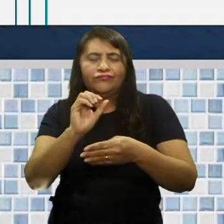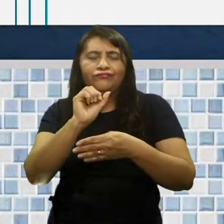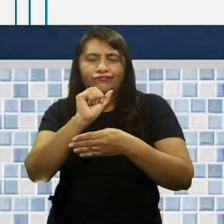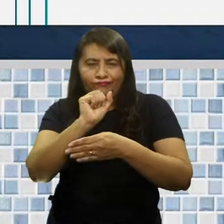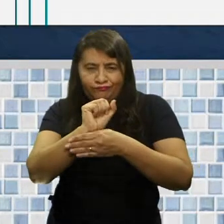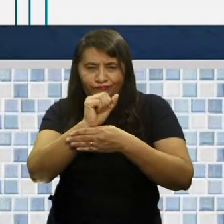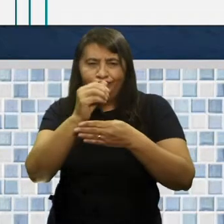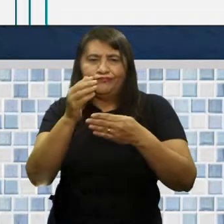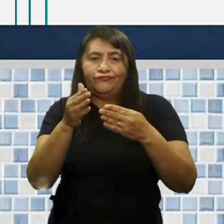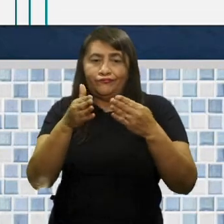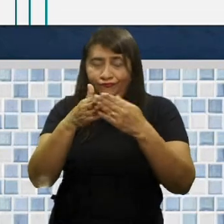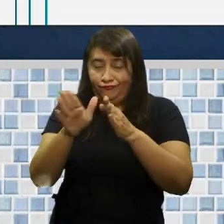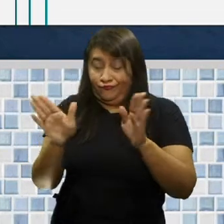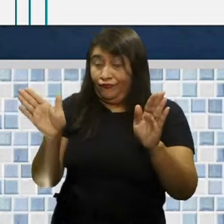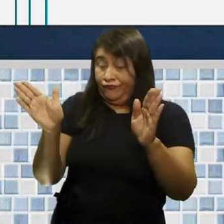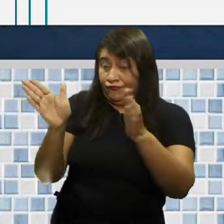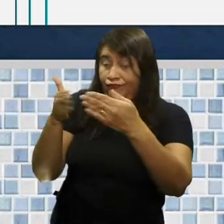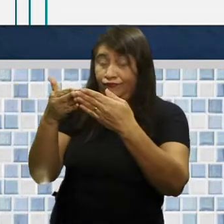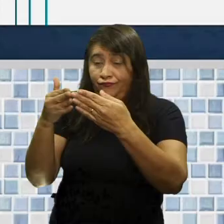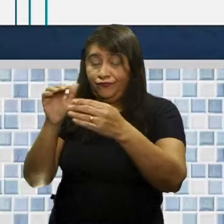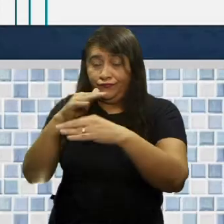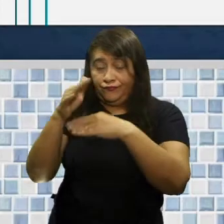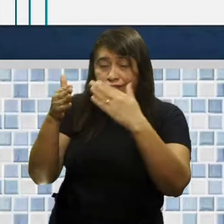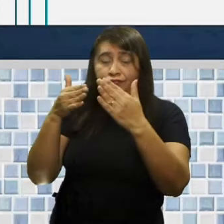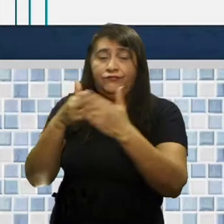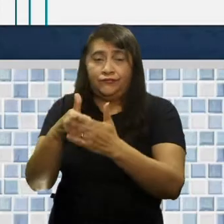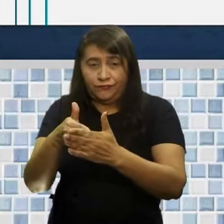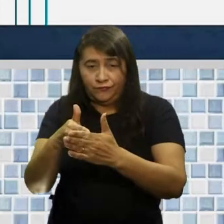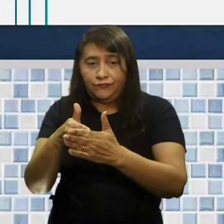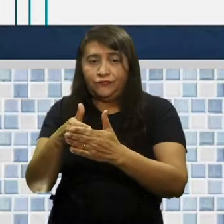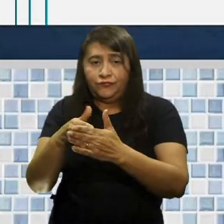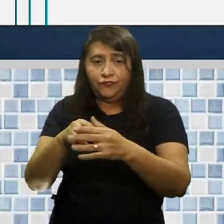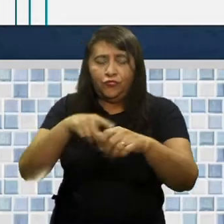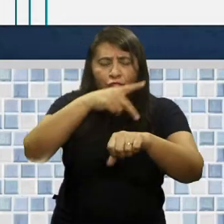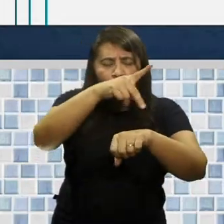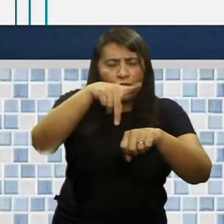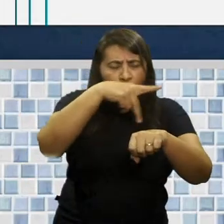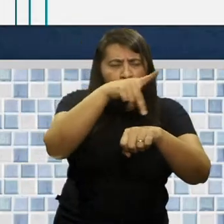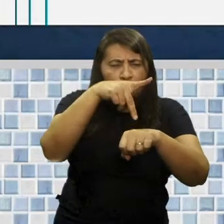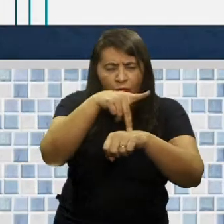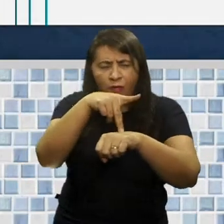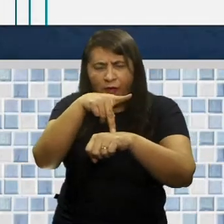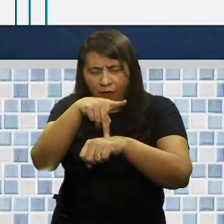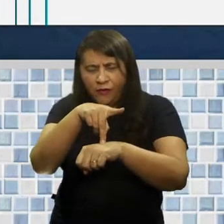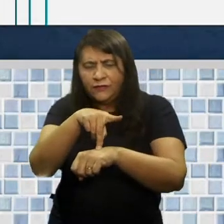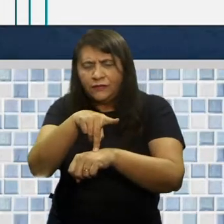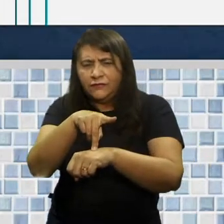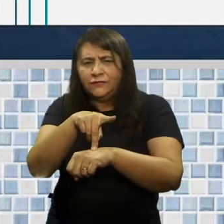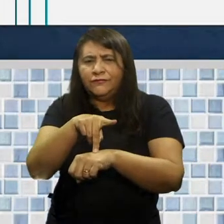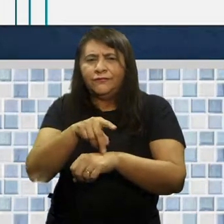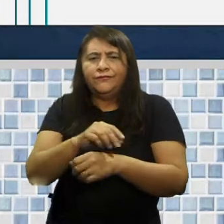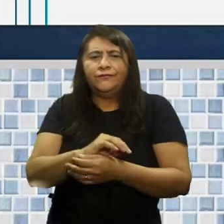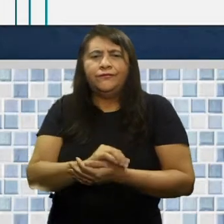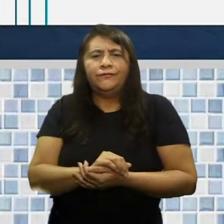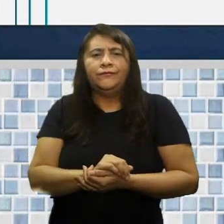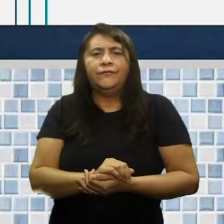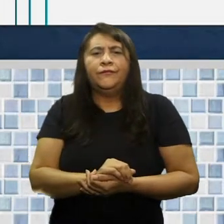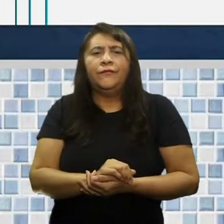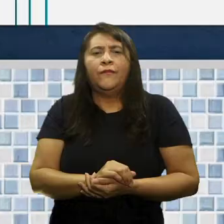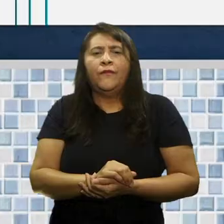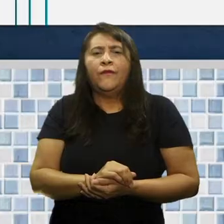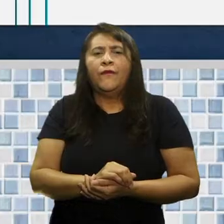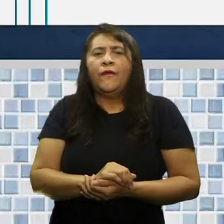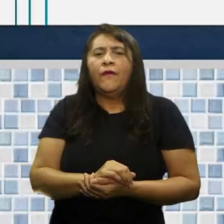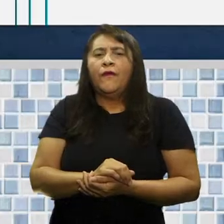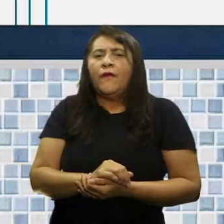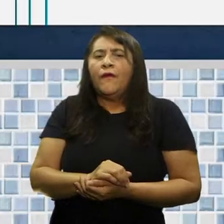Lockdown significa o quê? Fecha tudo. Inclusive, todos os outros países, eles